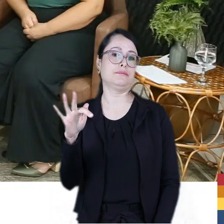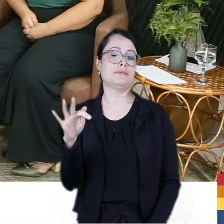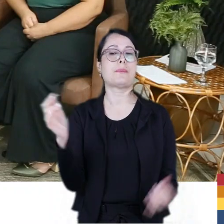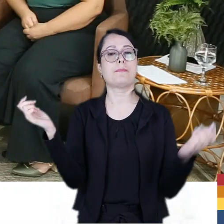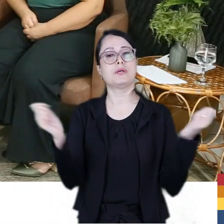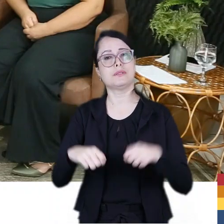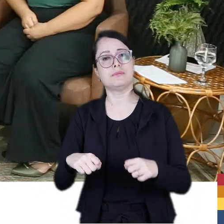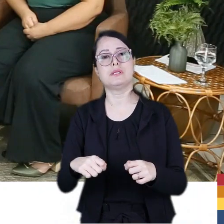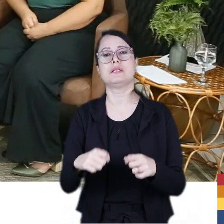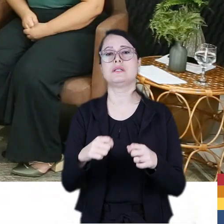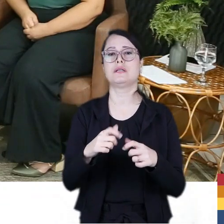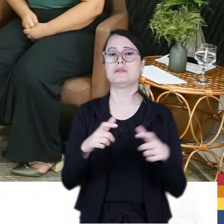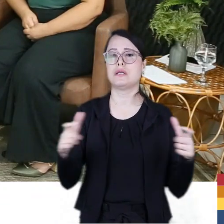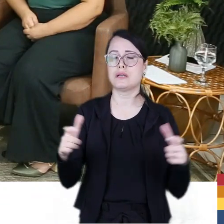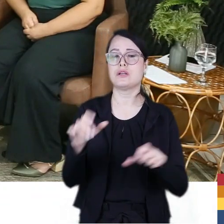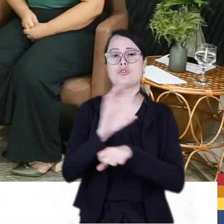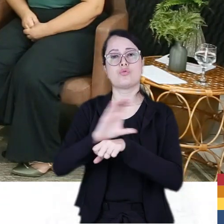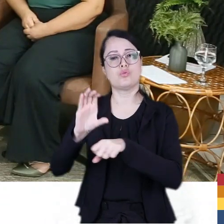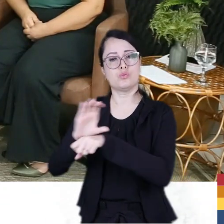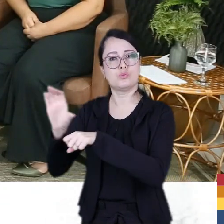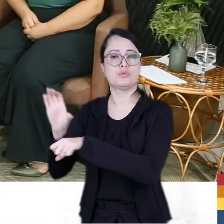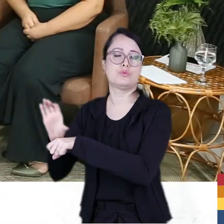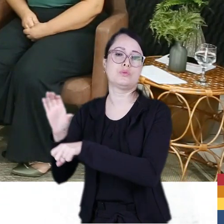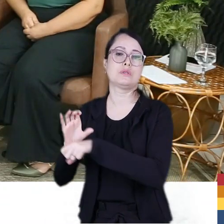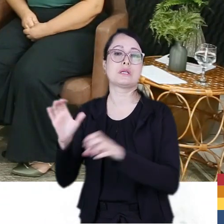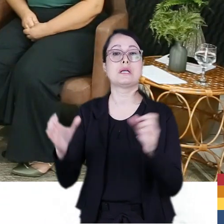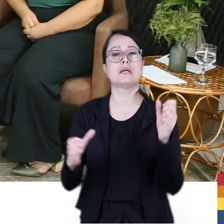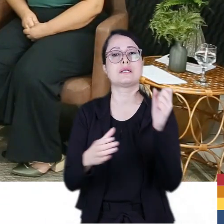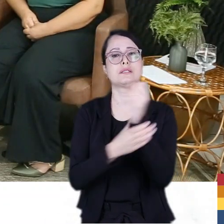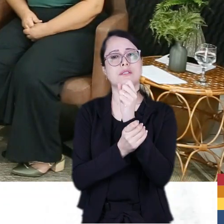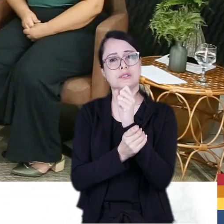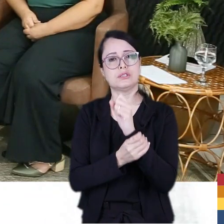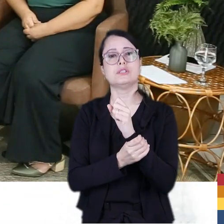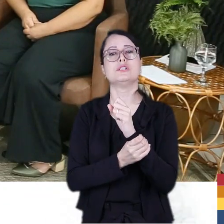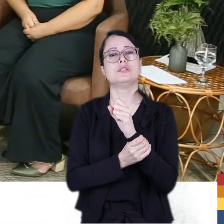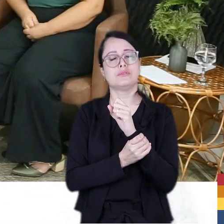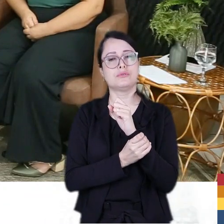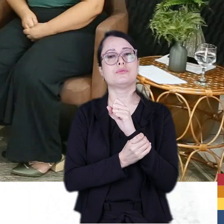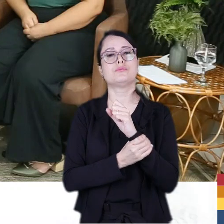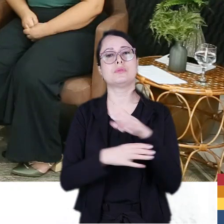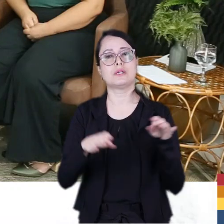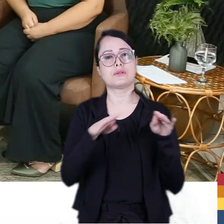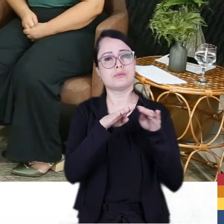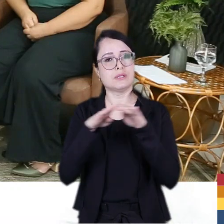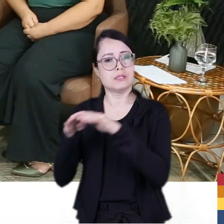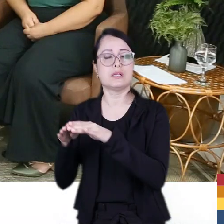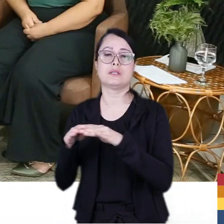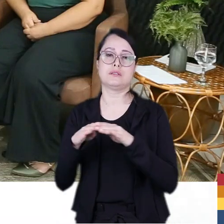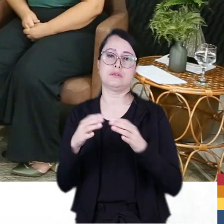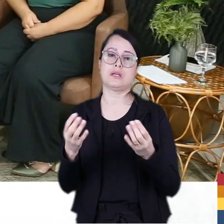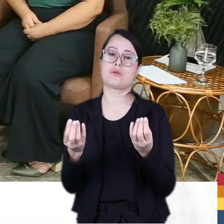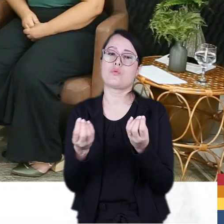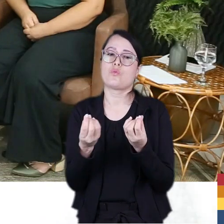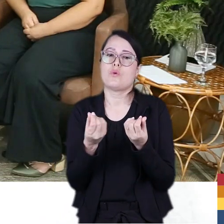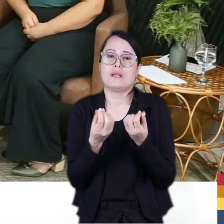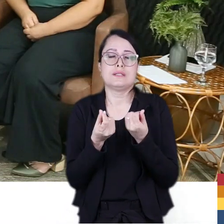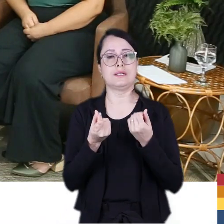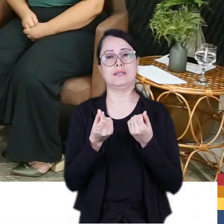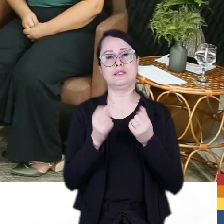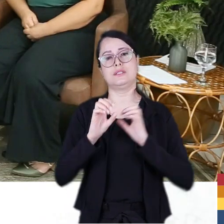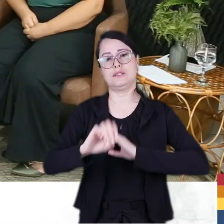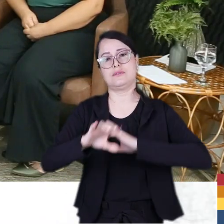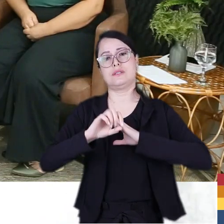sabe públicas e privadas para ampliação da possibilidade de oferta aos estudantes desse itinerário formativo a